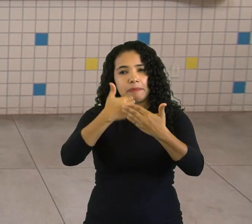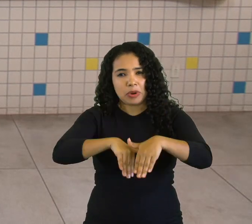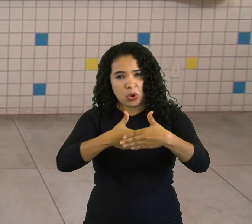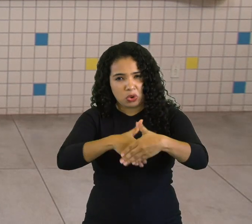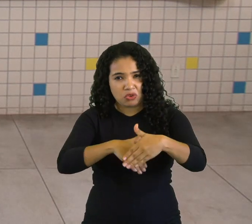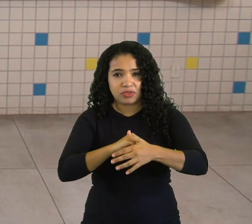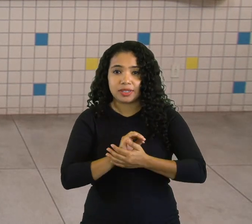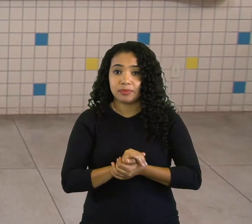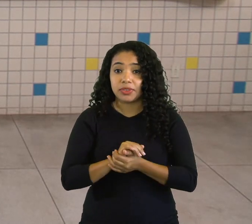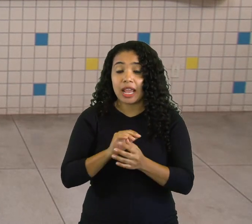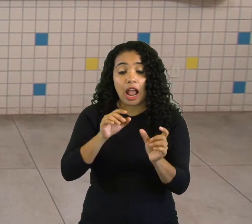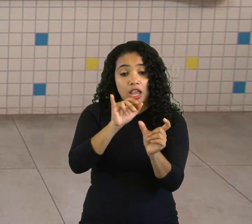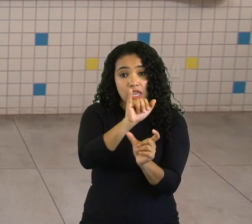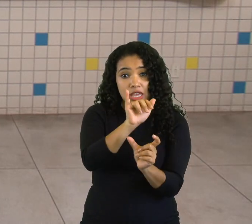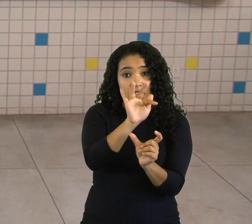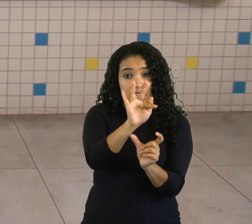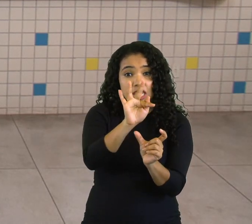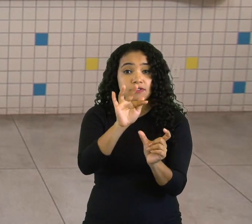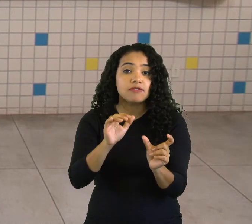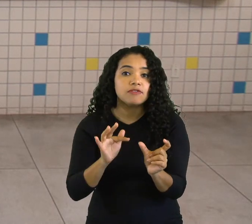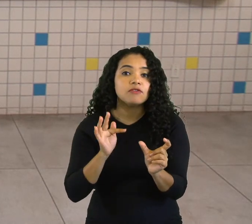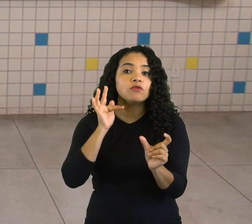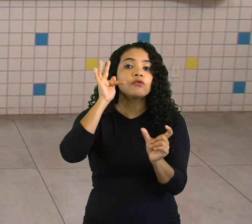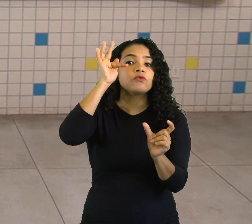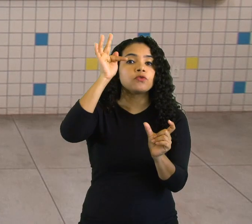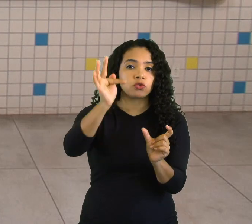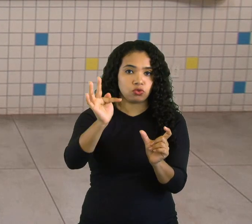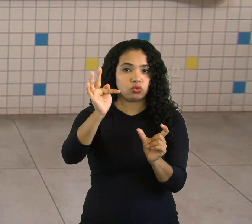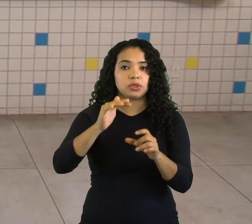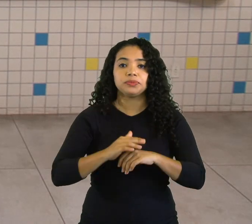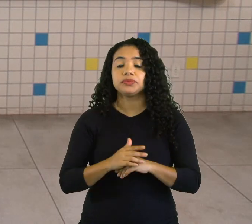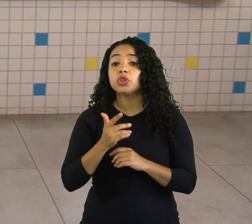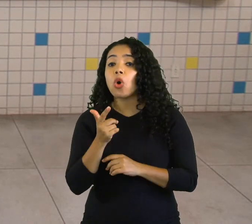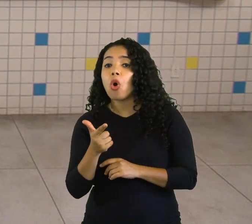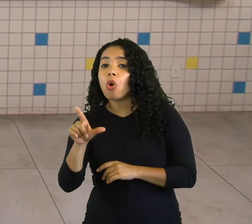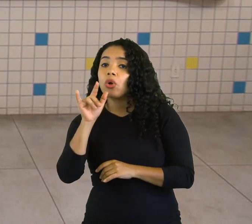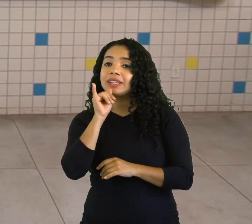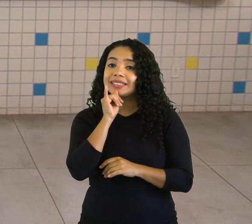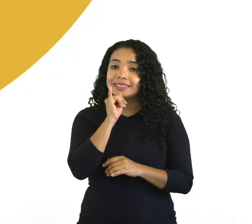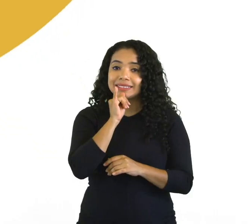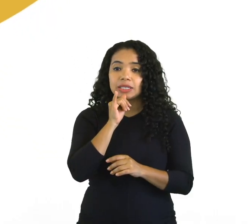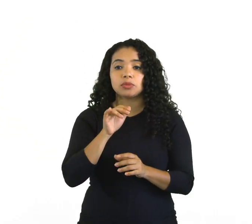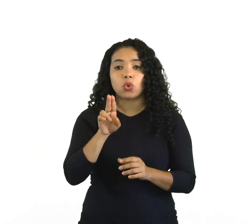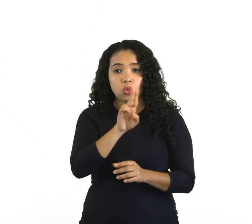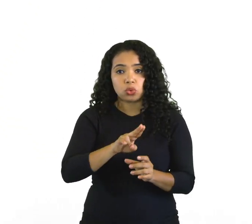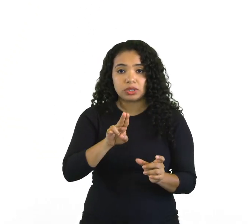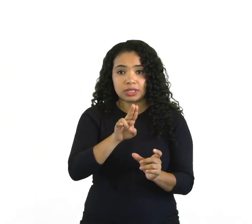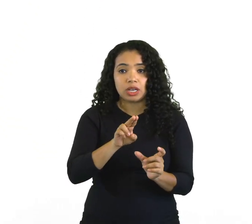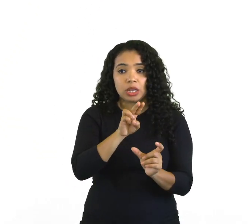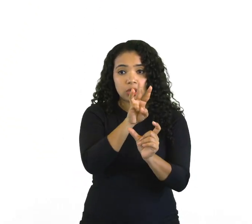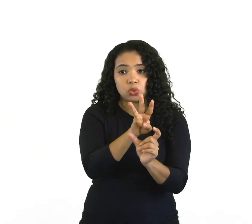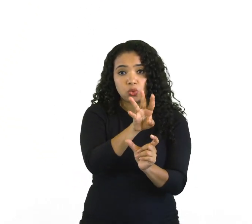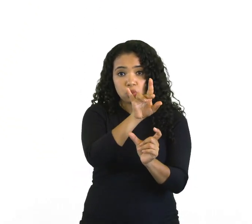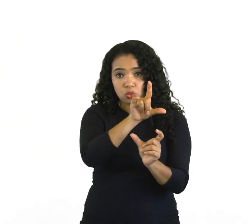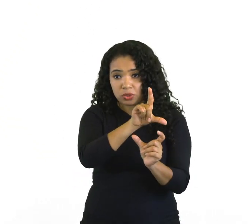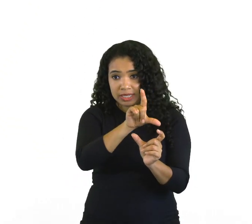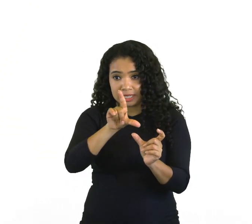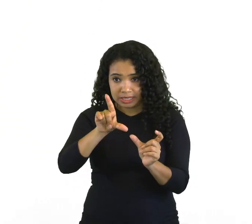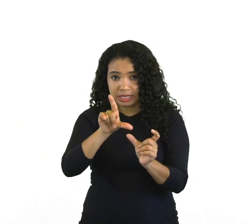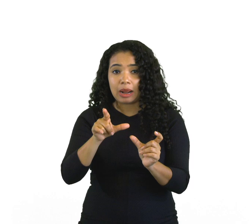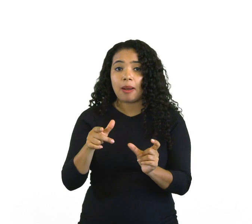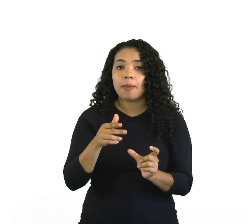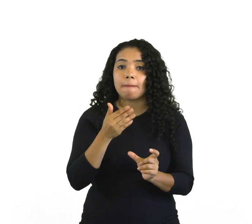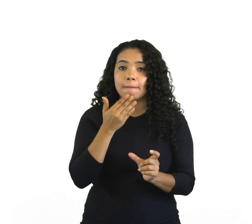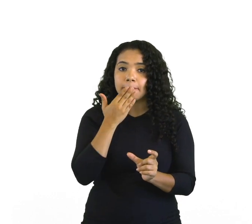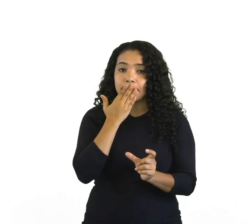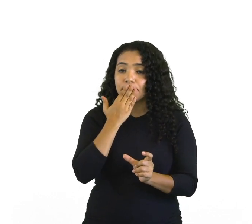futura, obviamente, ok, guys? Uma outra situação em que nós utilizamos o will. I promise. Numa